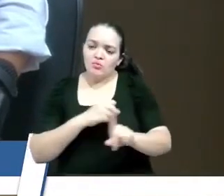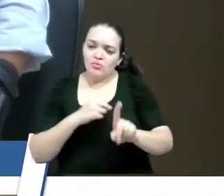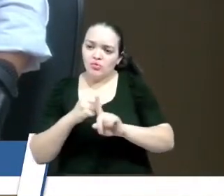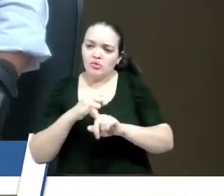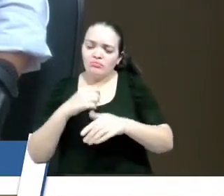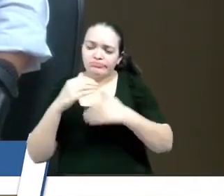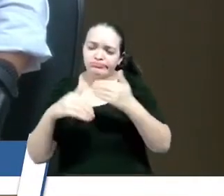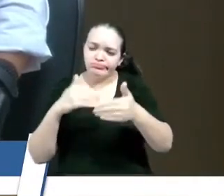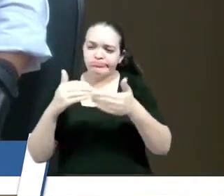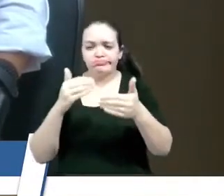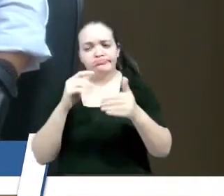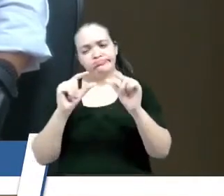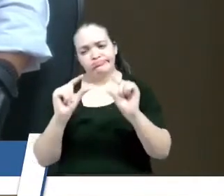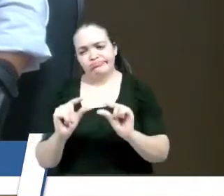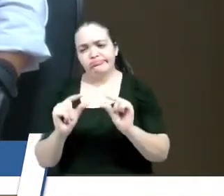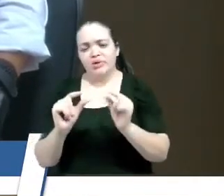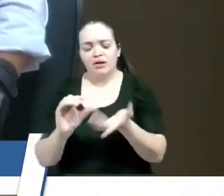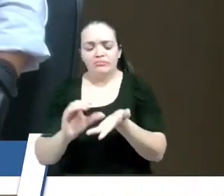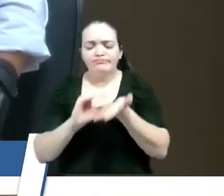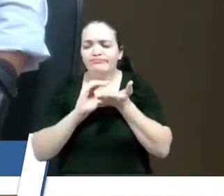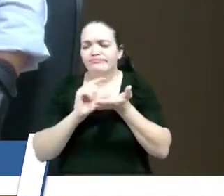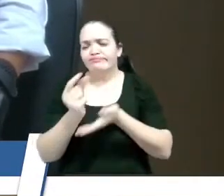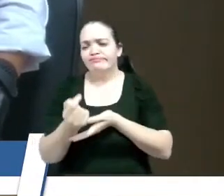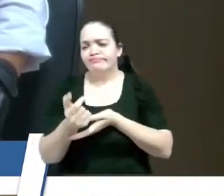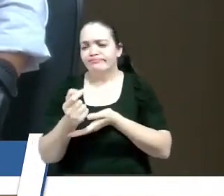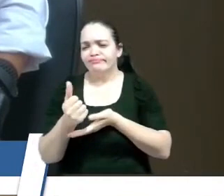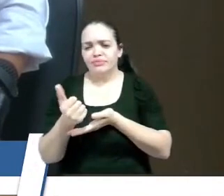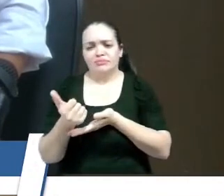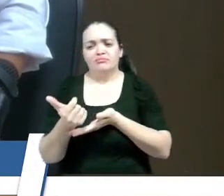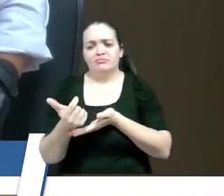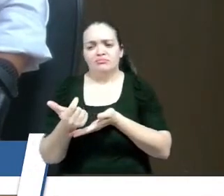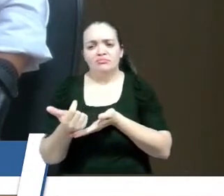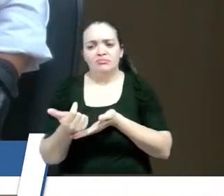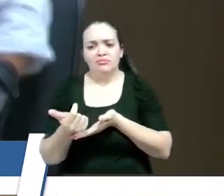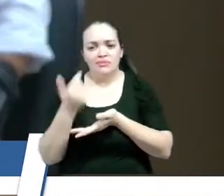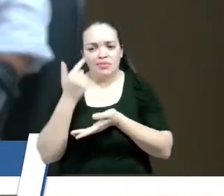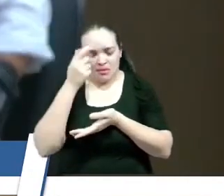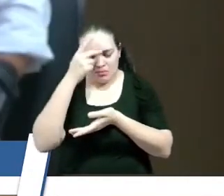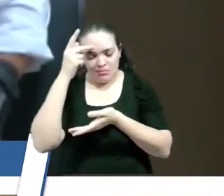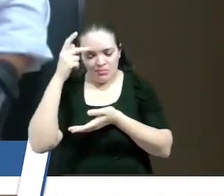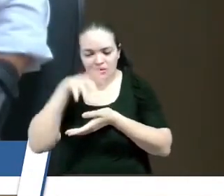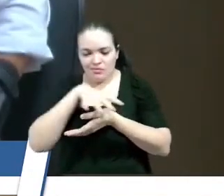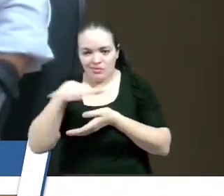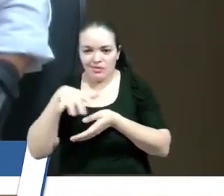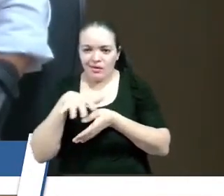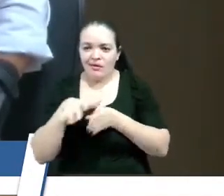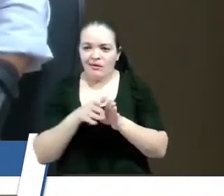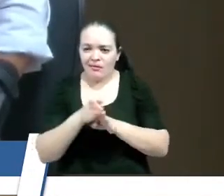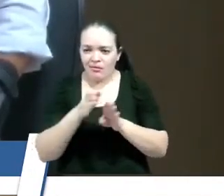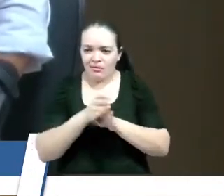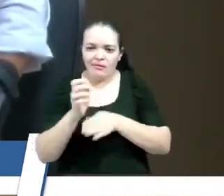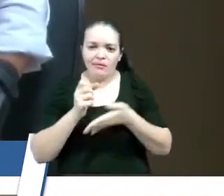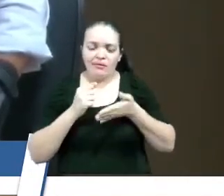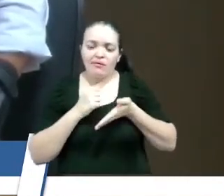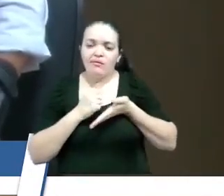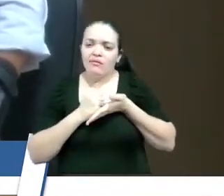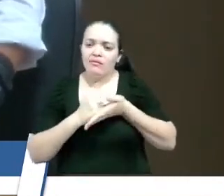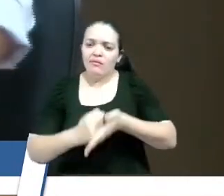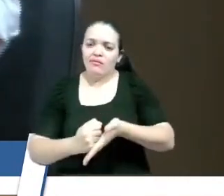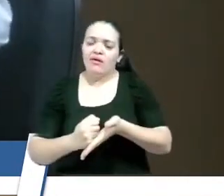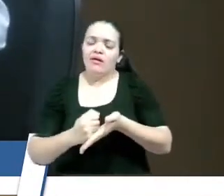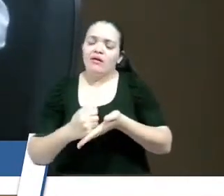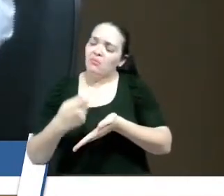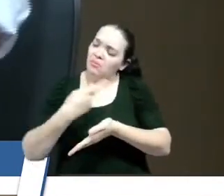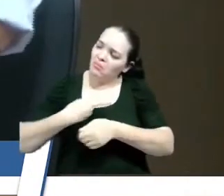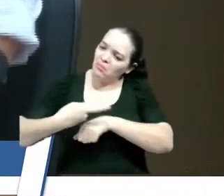tido menos recursos. O pessoal ligado aos conselhos de assistência vieram procurar a gente